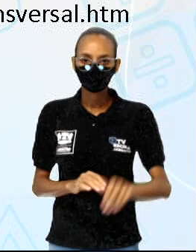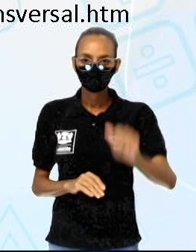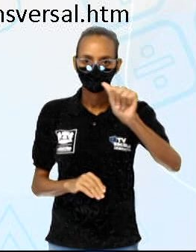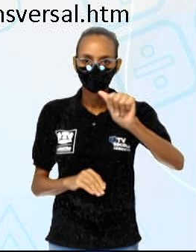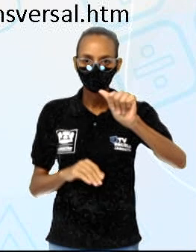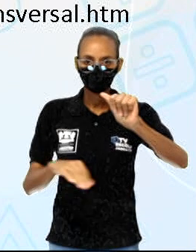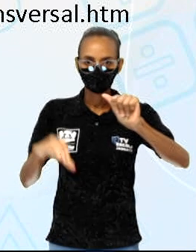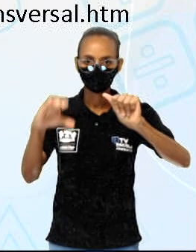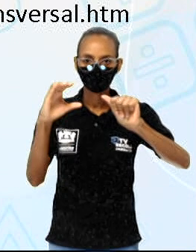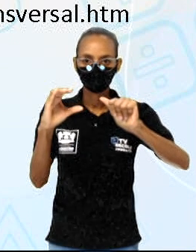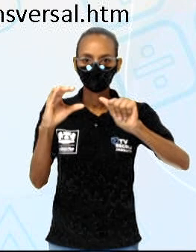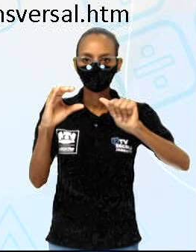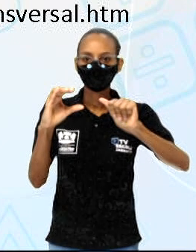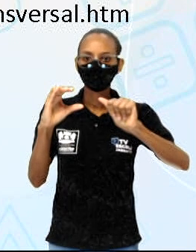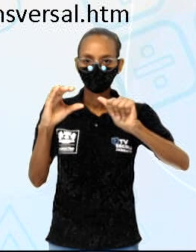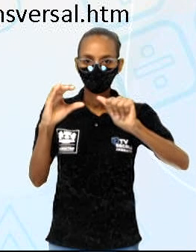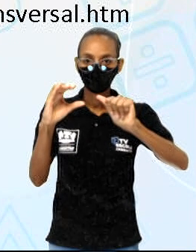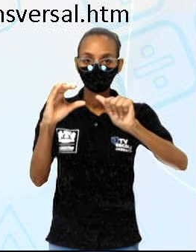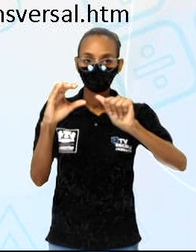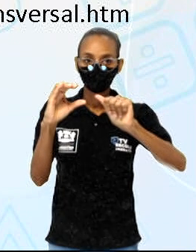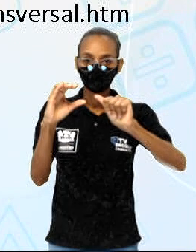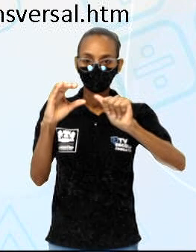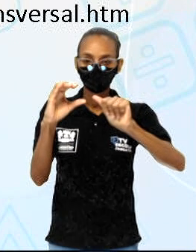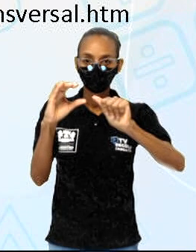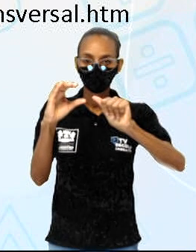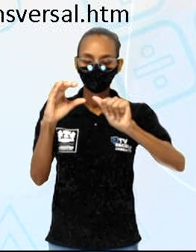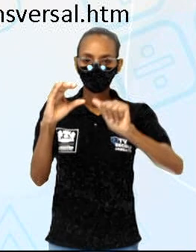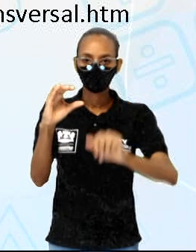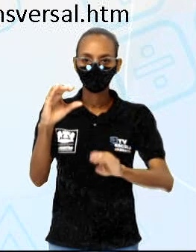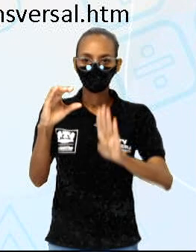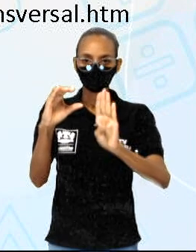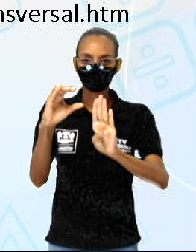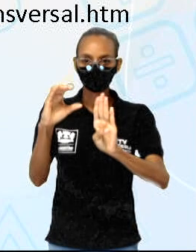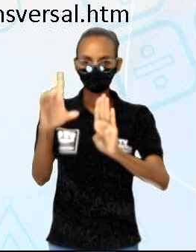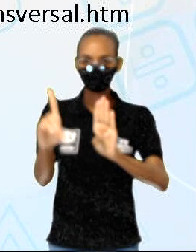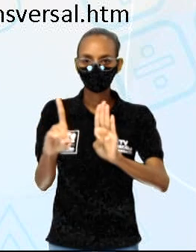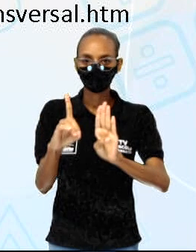C. B e D.